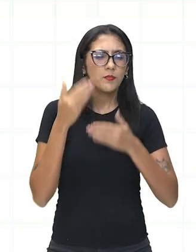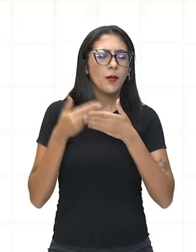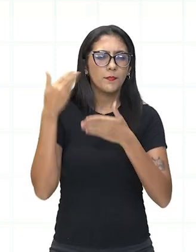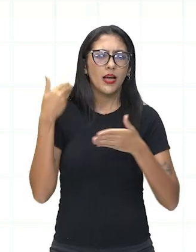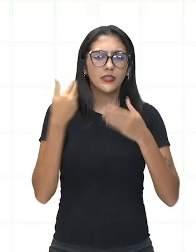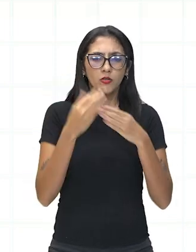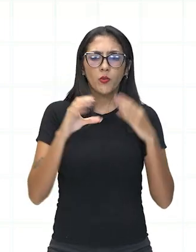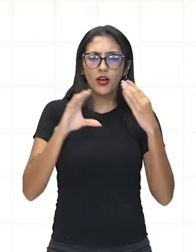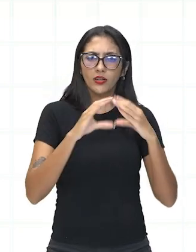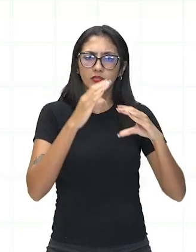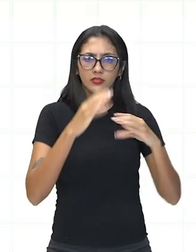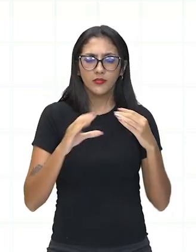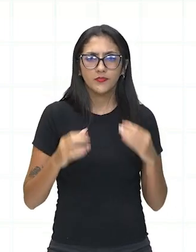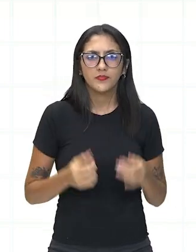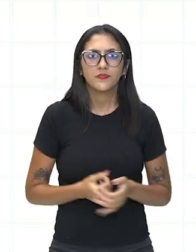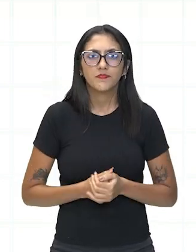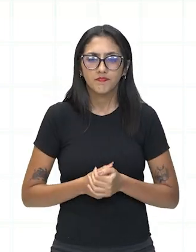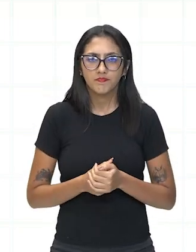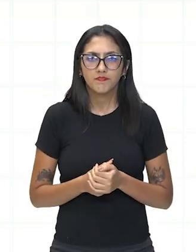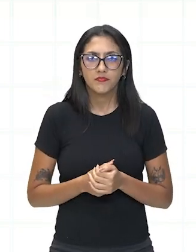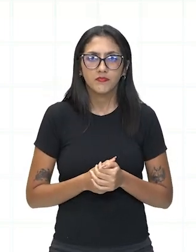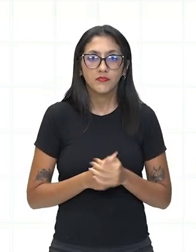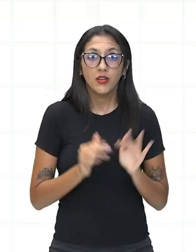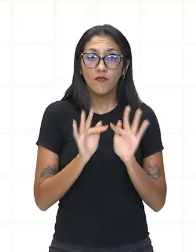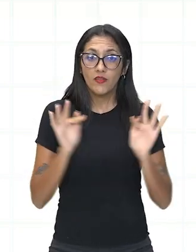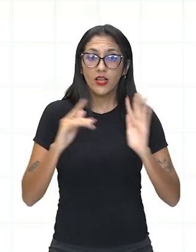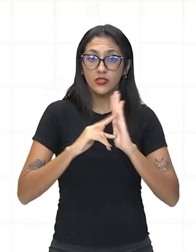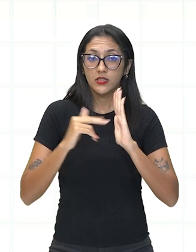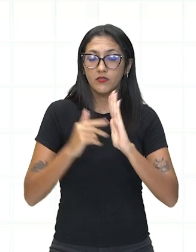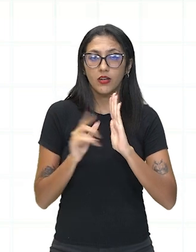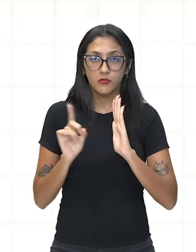cantar. Forma negativa, vamos ver.